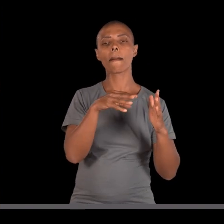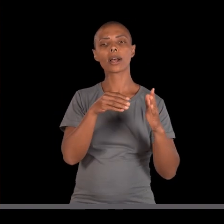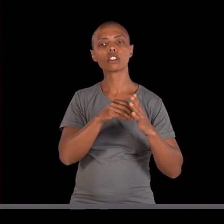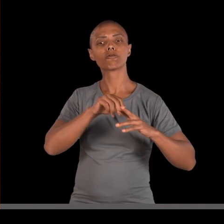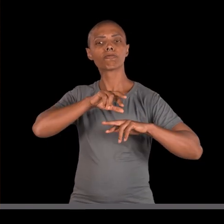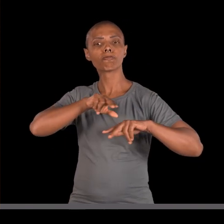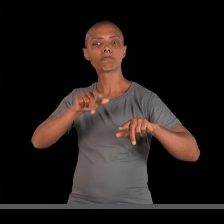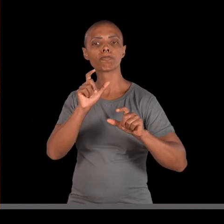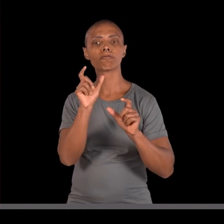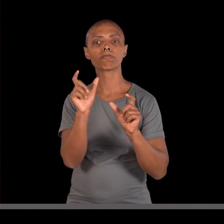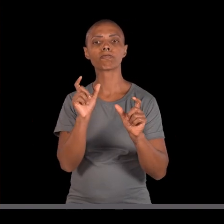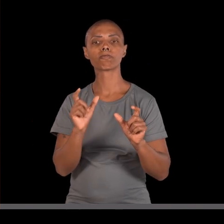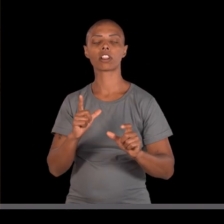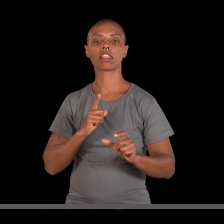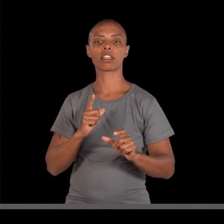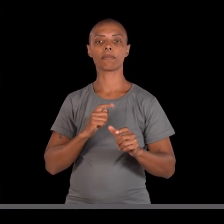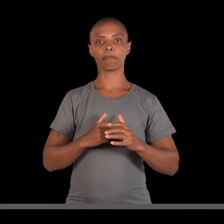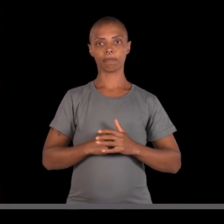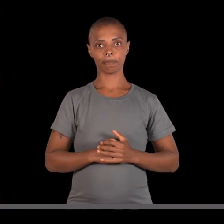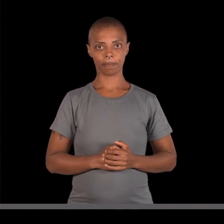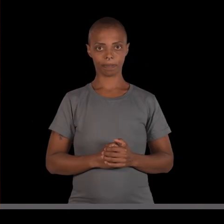Prata.